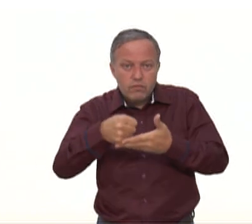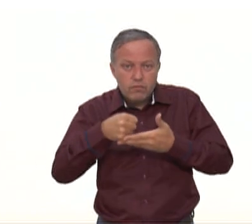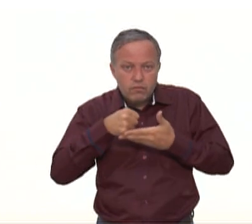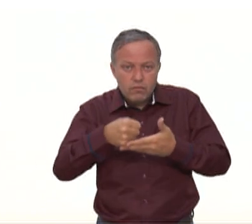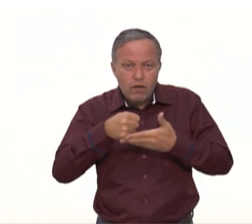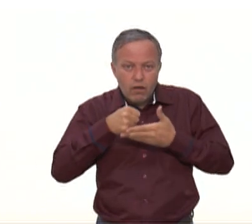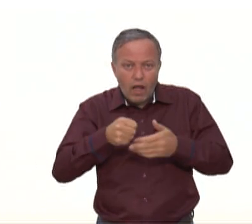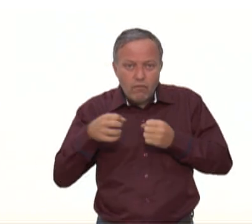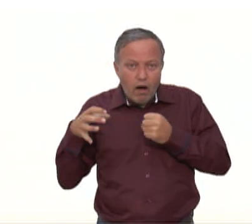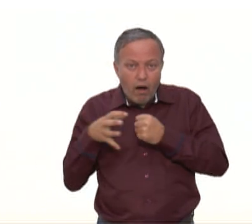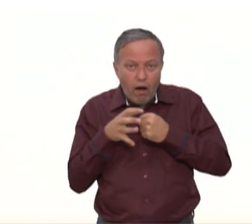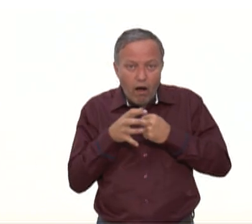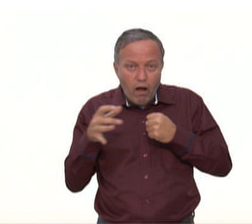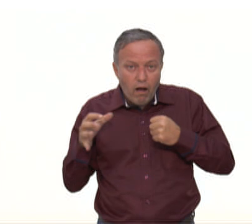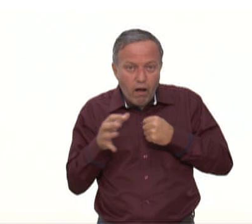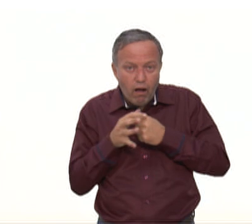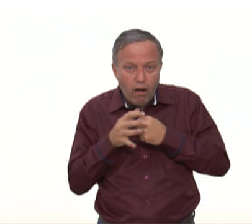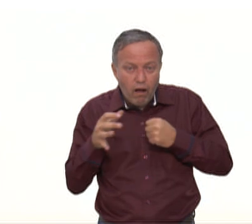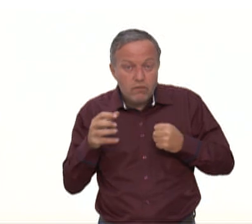para vocês resolverem isso para mim.